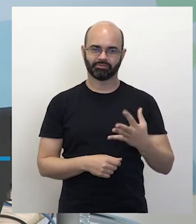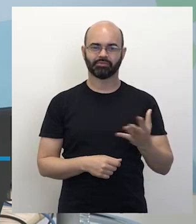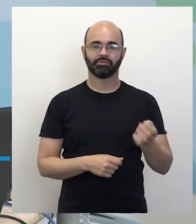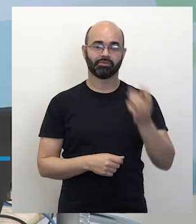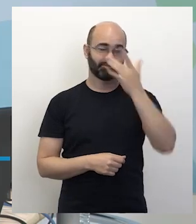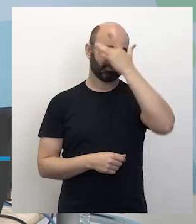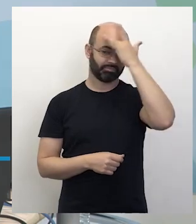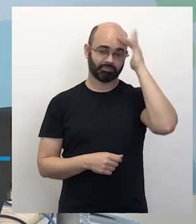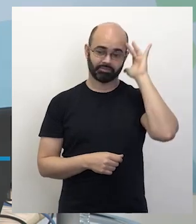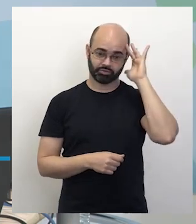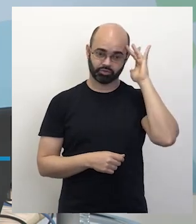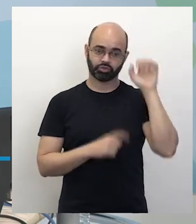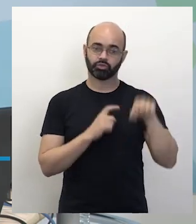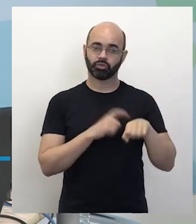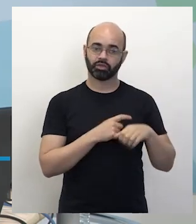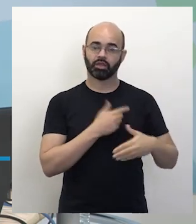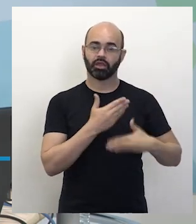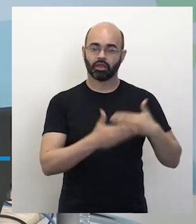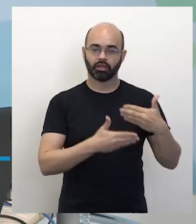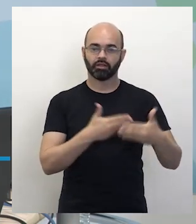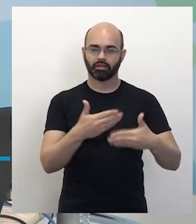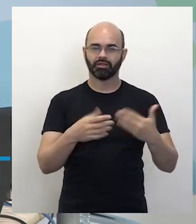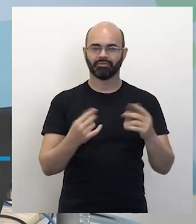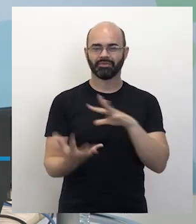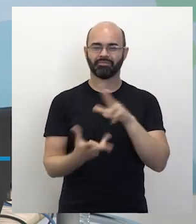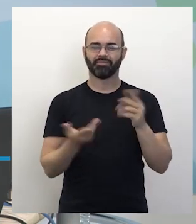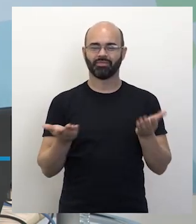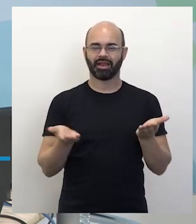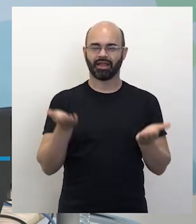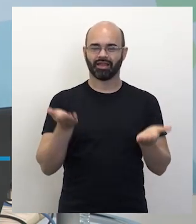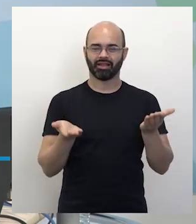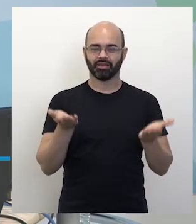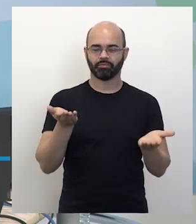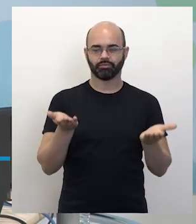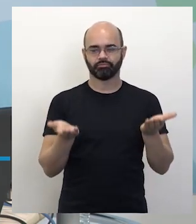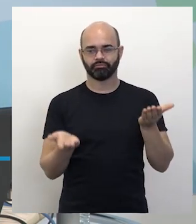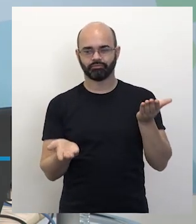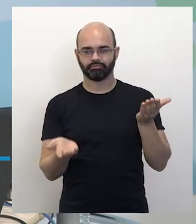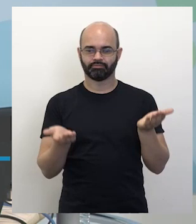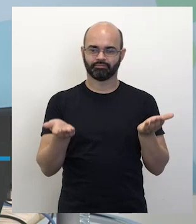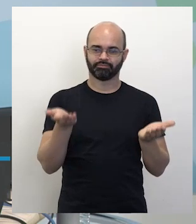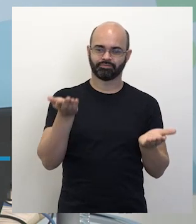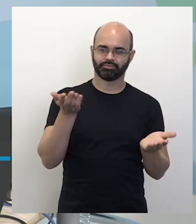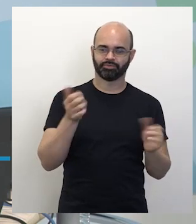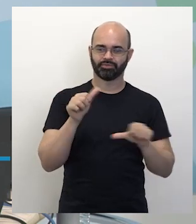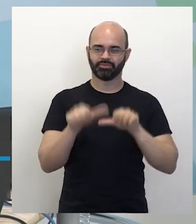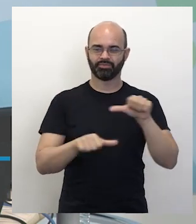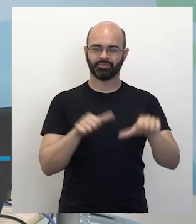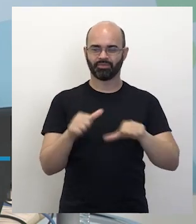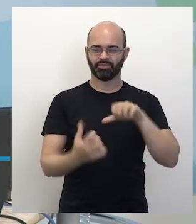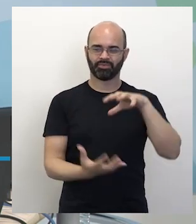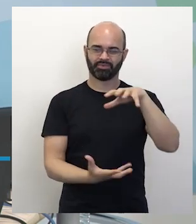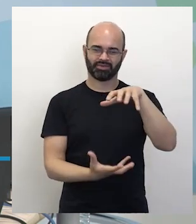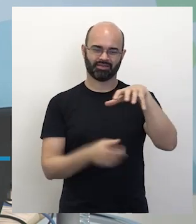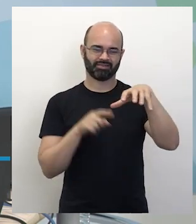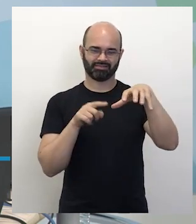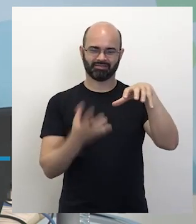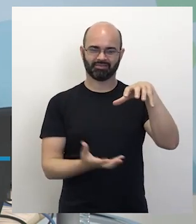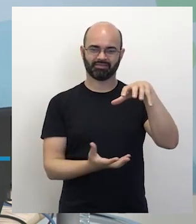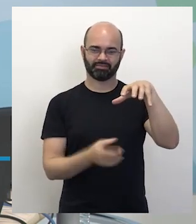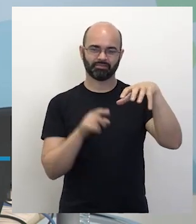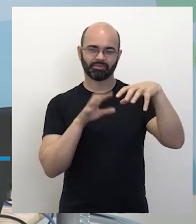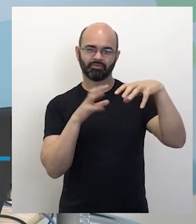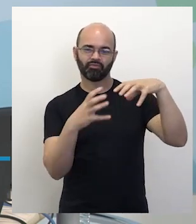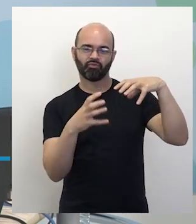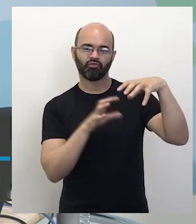ecologicamente alterando o equilíbrio, né, do planeta Terra. Mas vamos pensar juntos, pessoal, nessa questão que está aí na tela